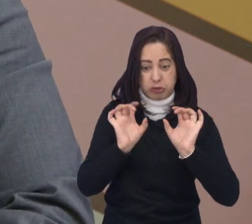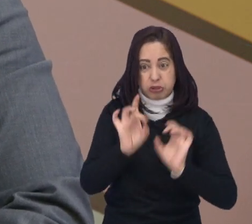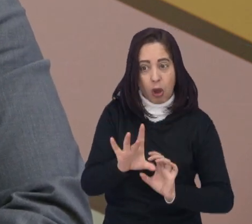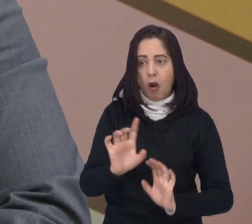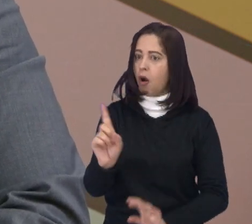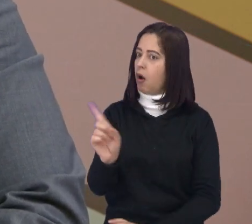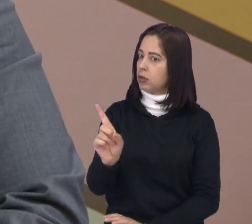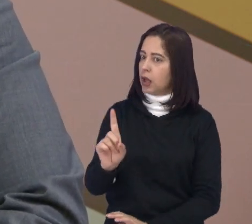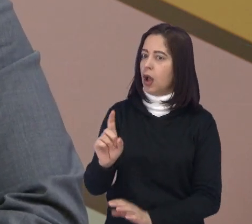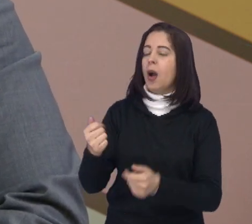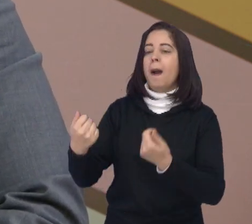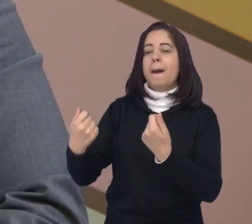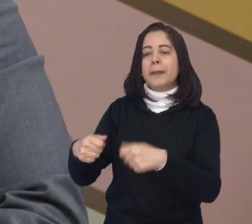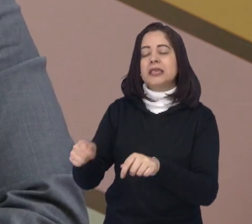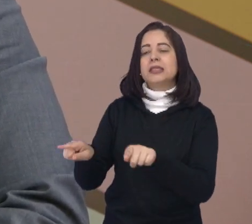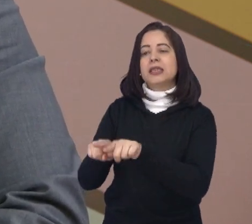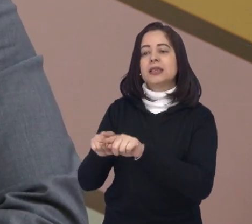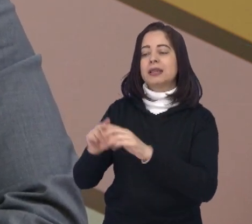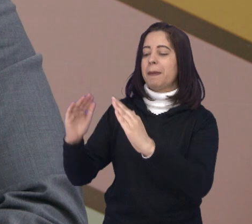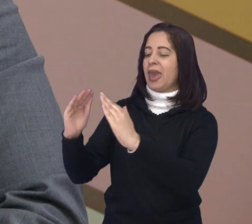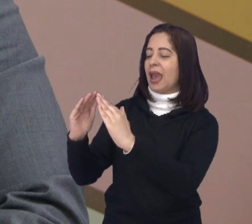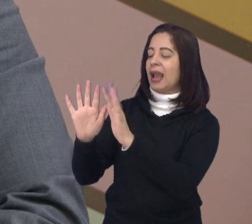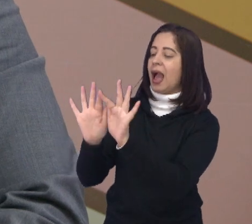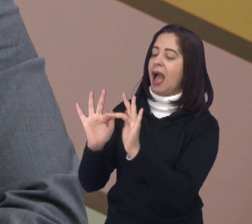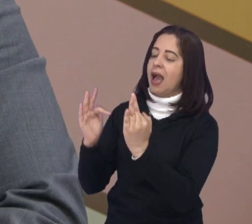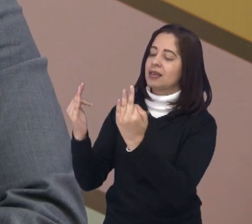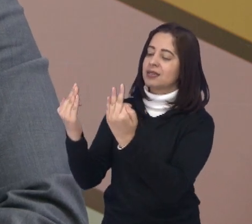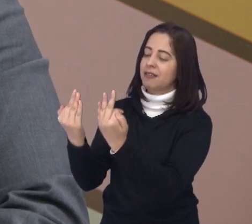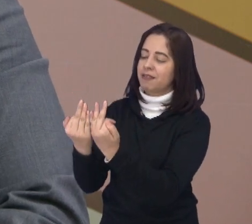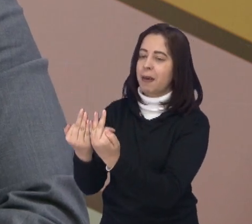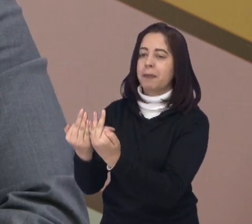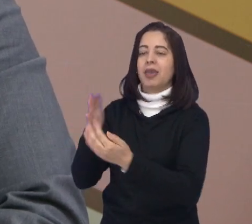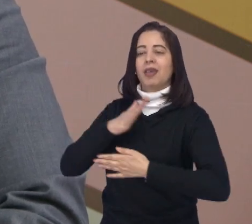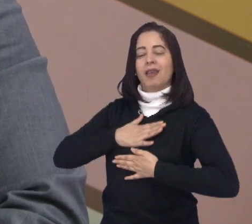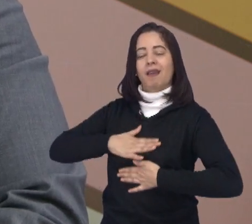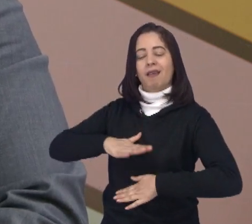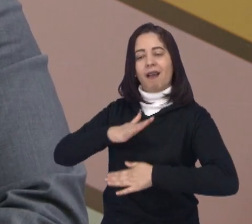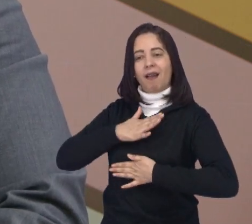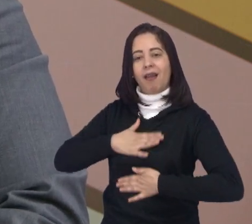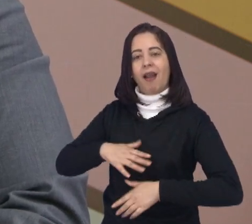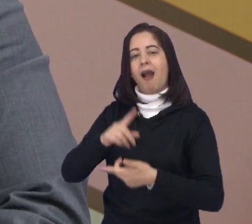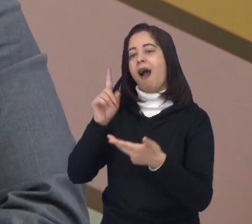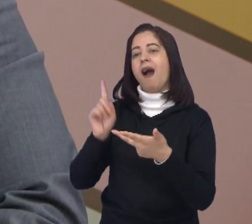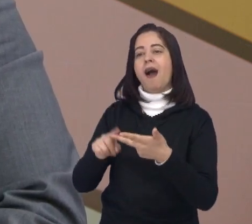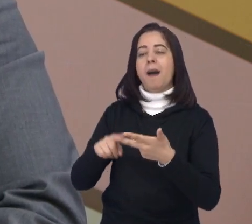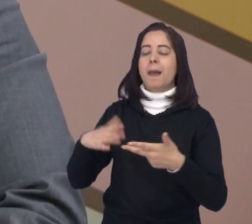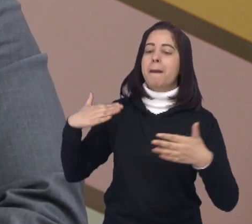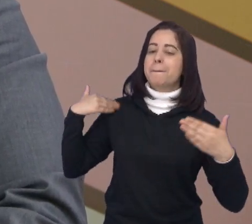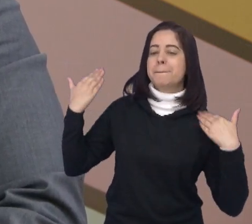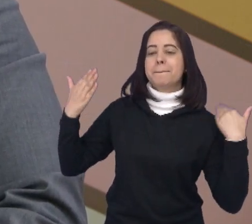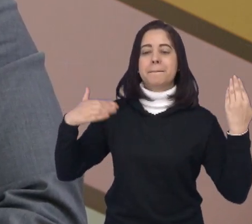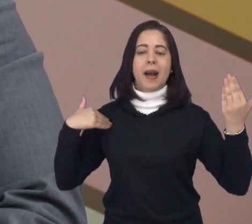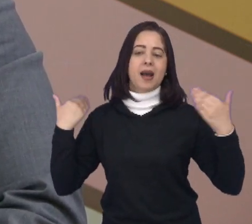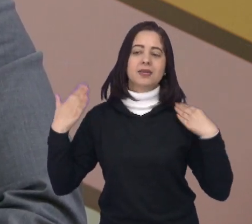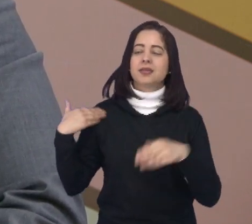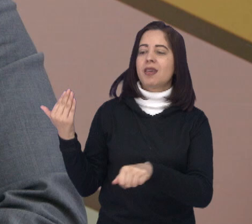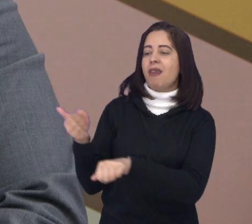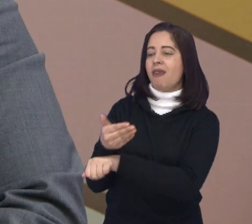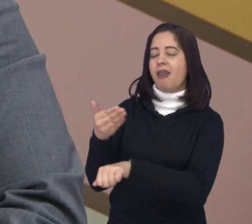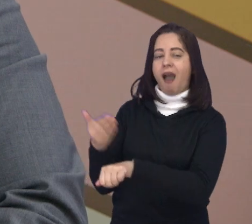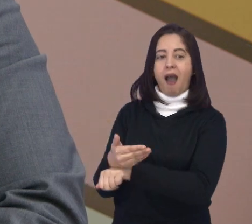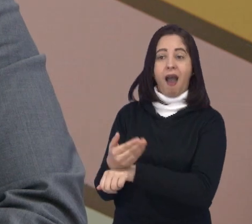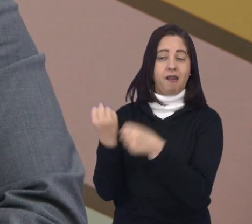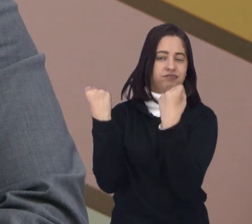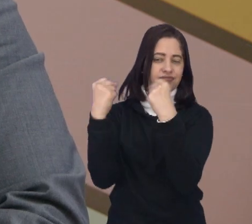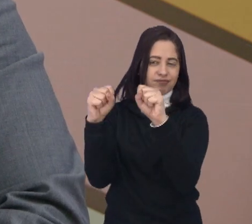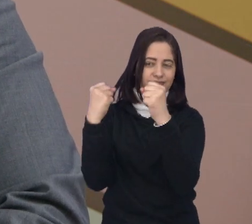Então, questões familiares, né, a base de tudo, a questão de lazer, a questão de atividade física,